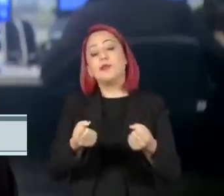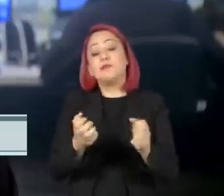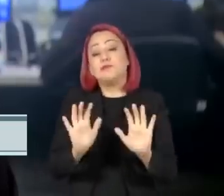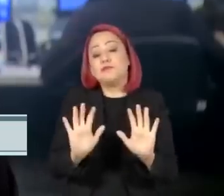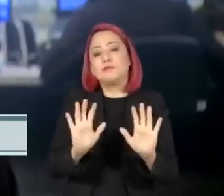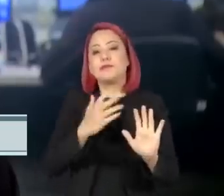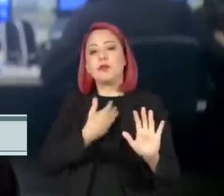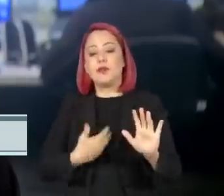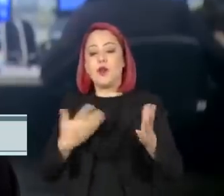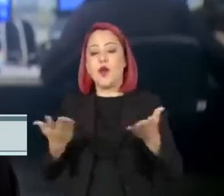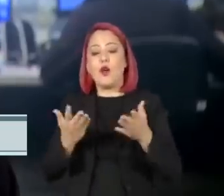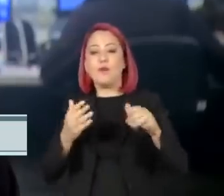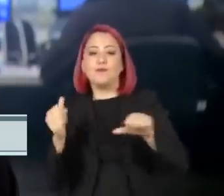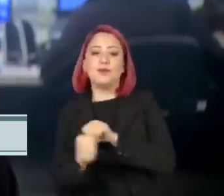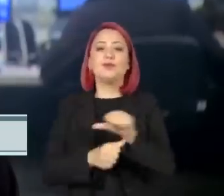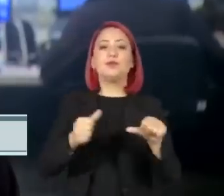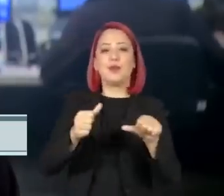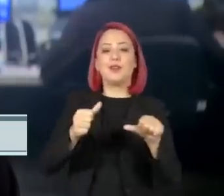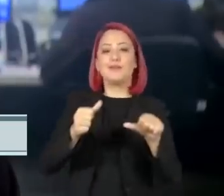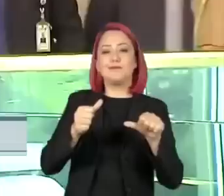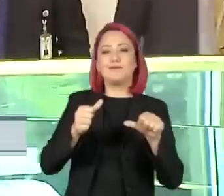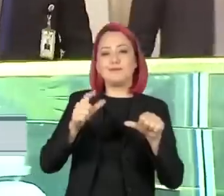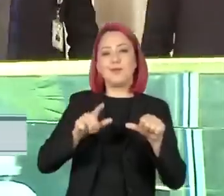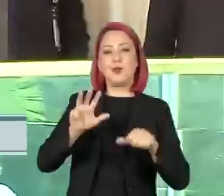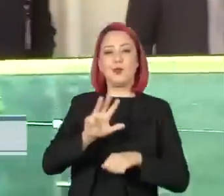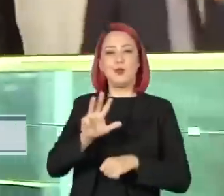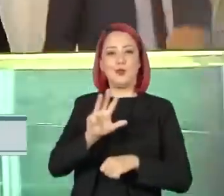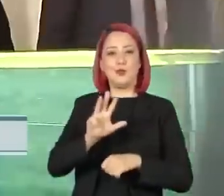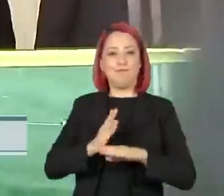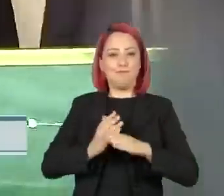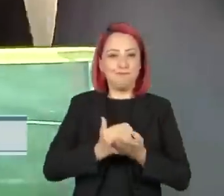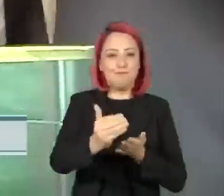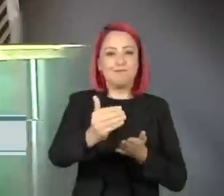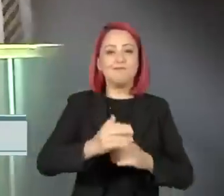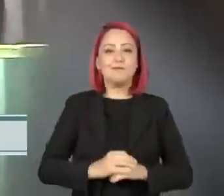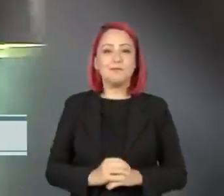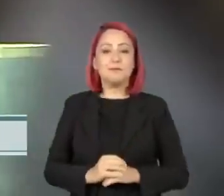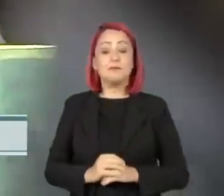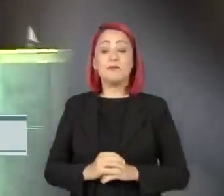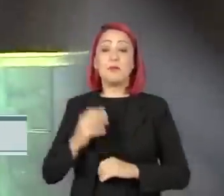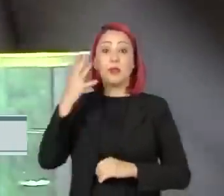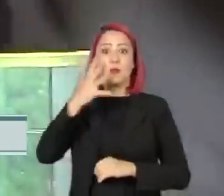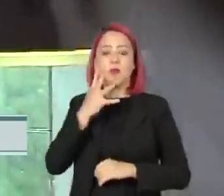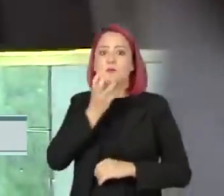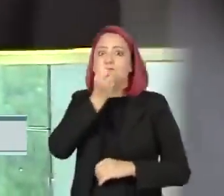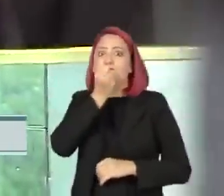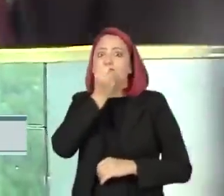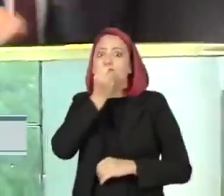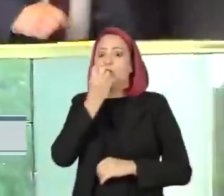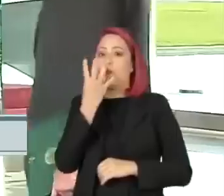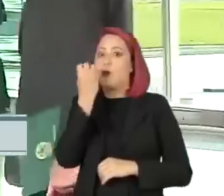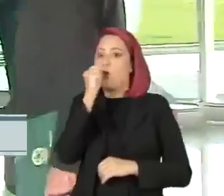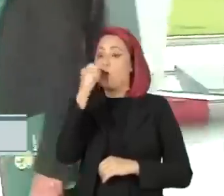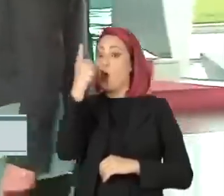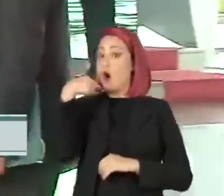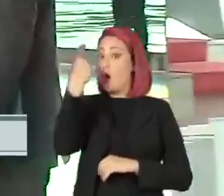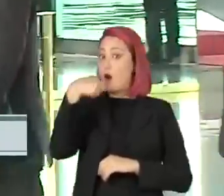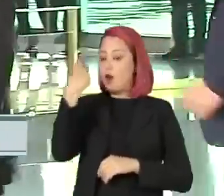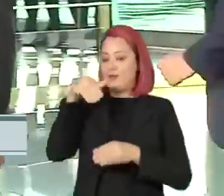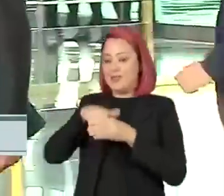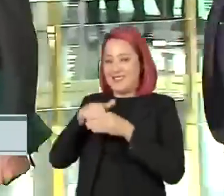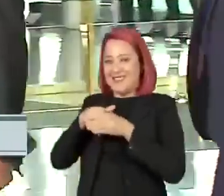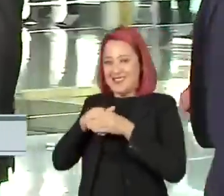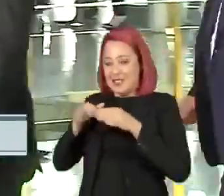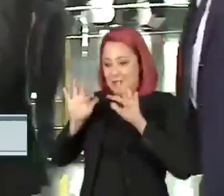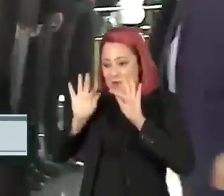o presidente eleito Luiz Inácio Lula da Silva. O presidente quebrou o silêncio 48 horas depois do fechamento